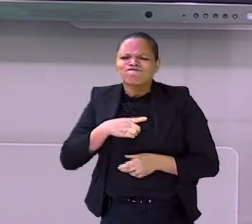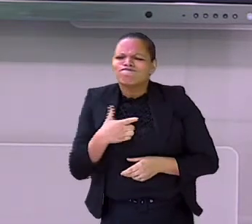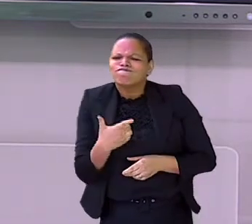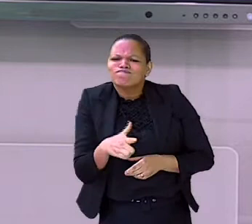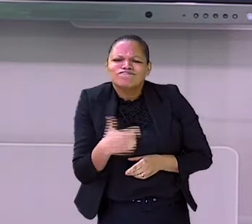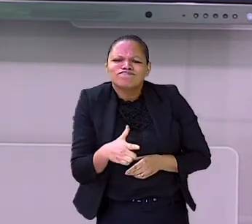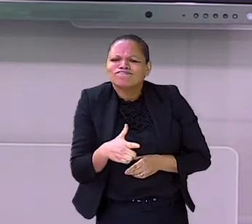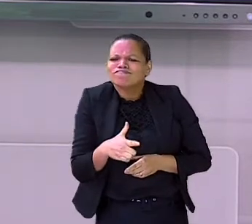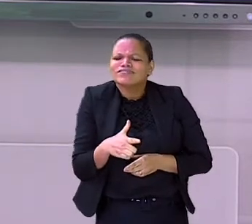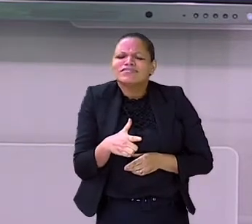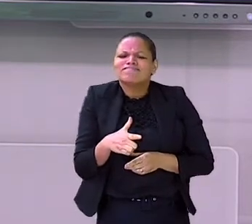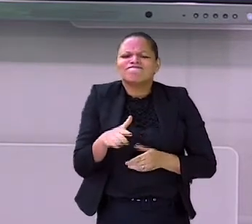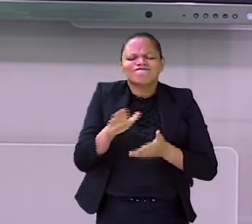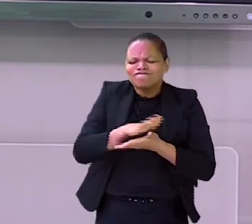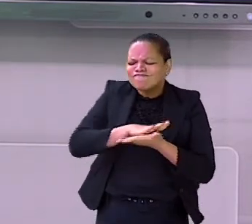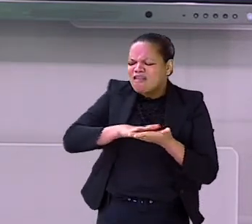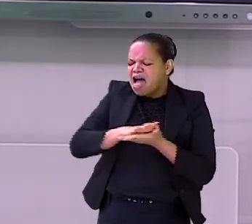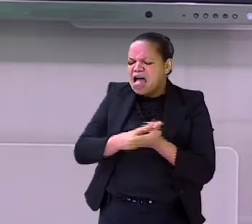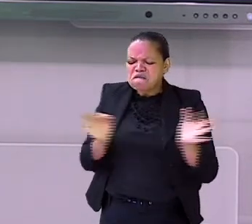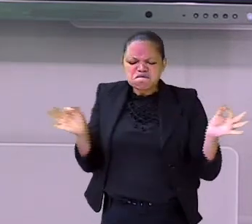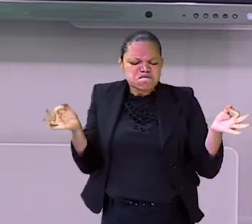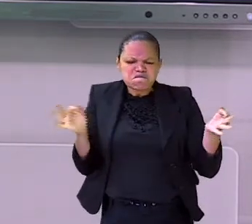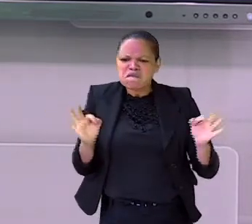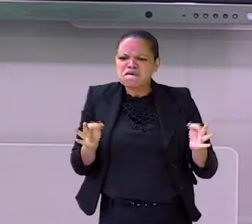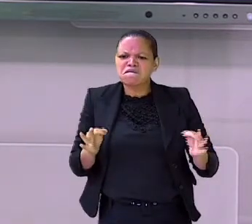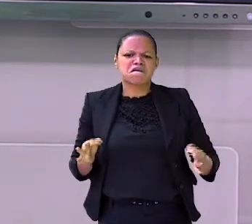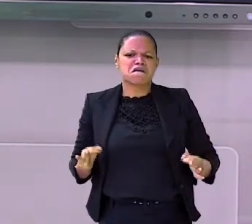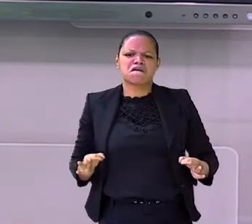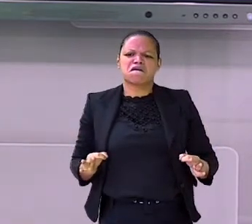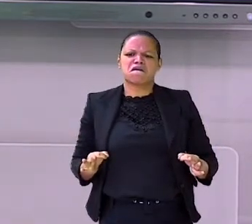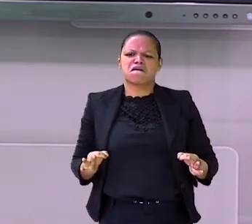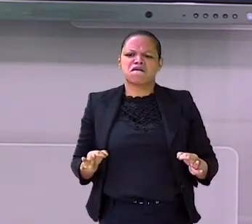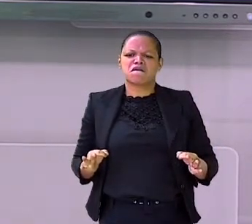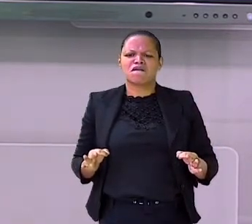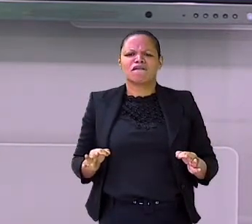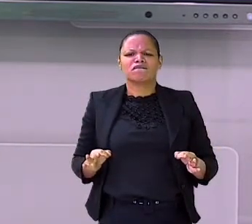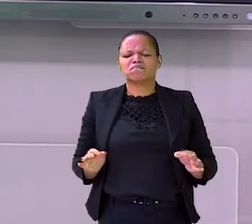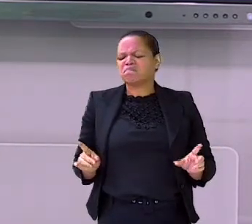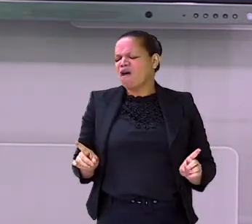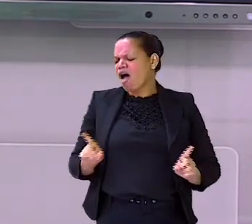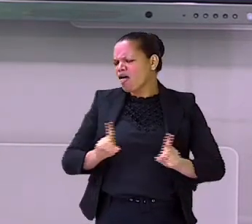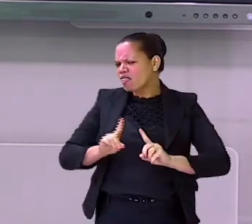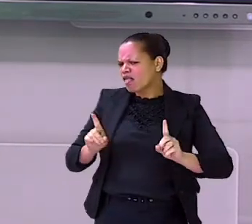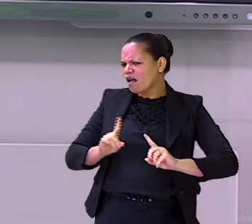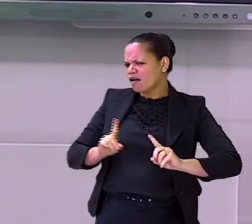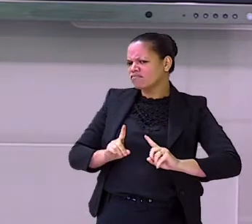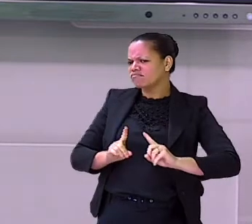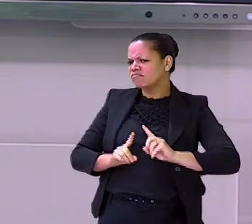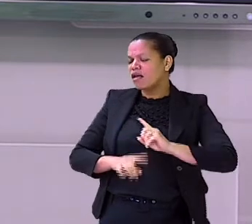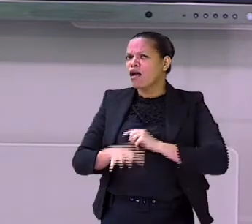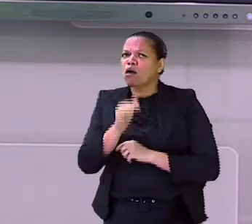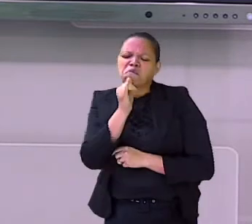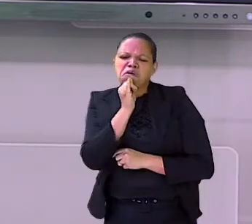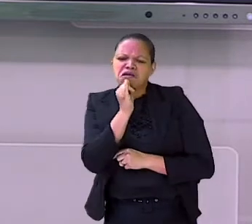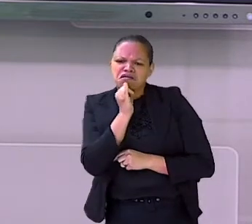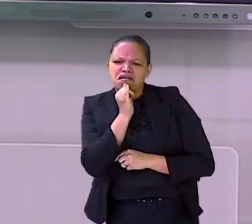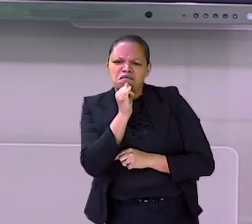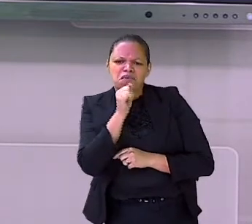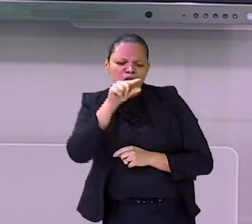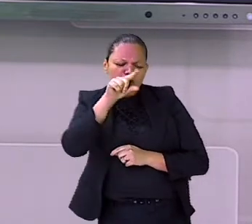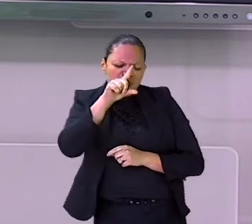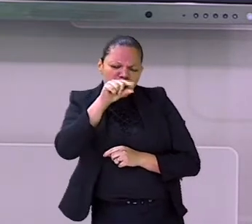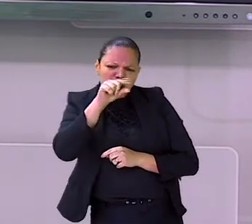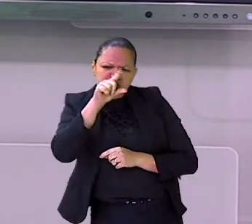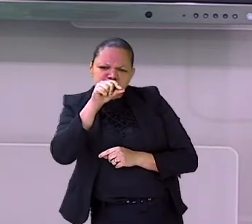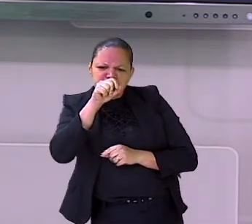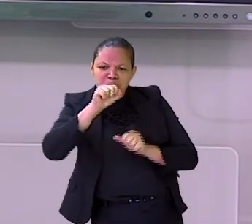defeito. É ou não é? Vocês já viram o pavão como é lindo? Só que ele ficava se gabando, falando que ele era